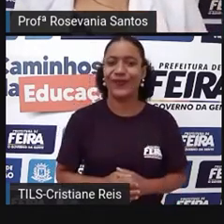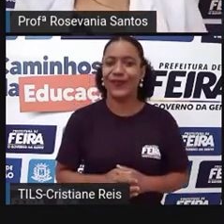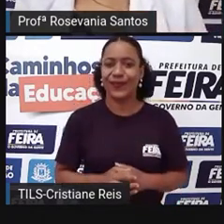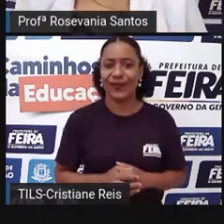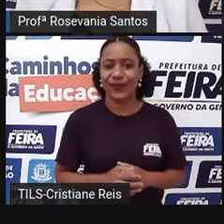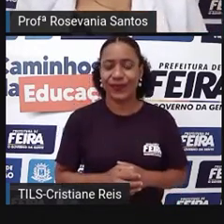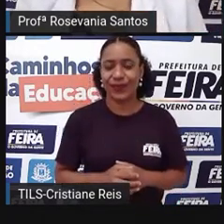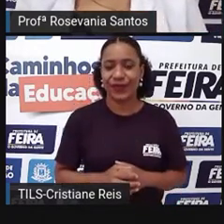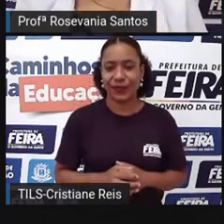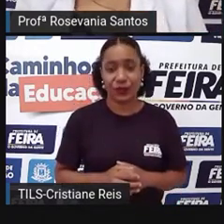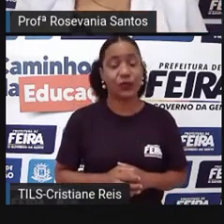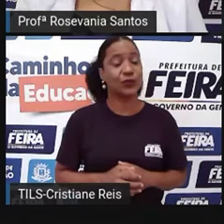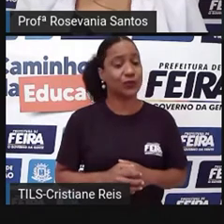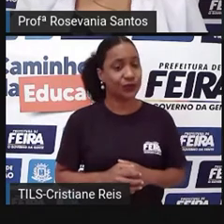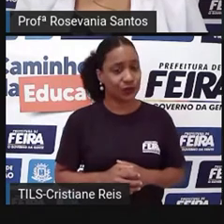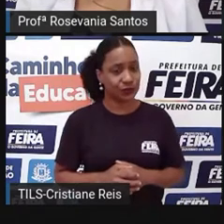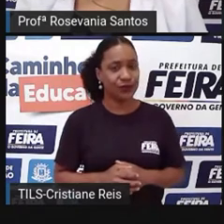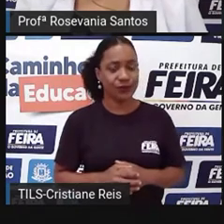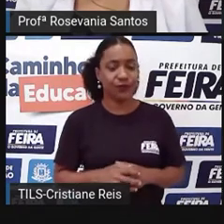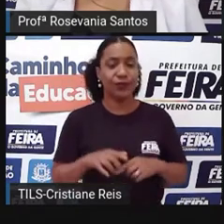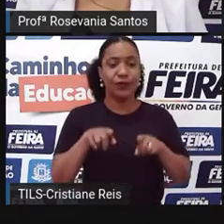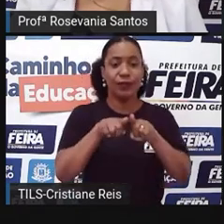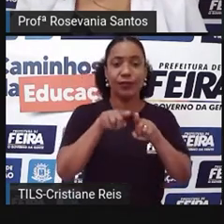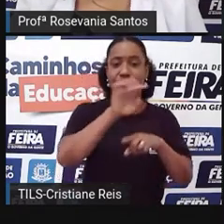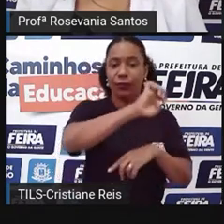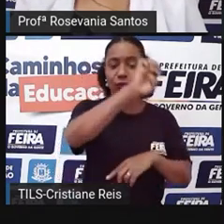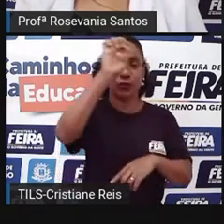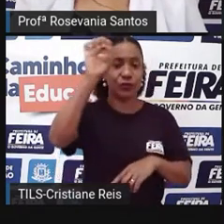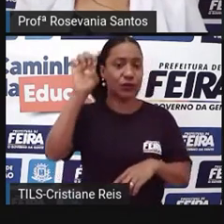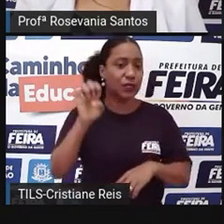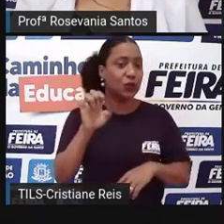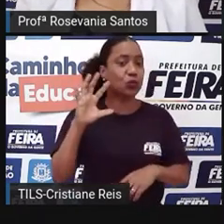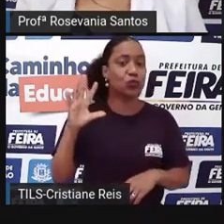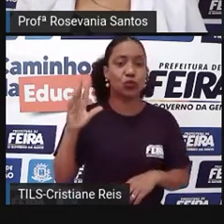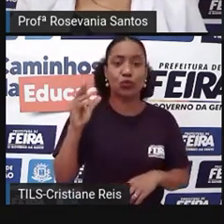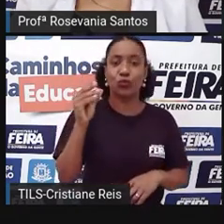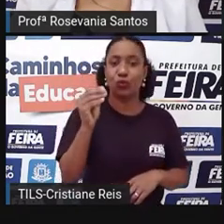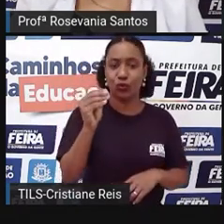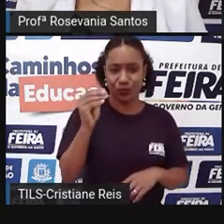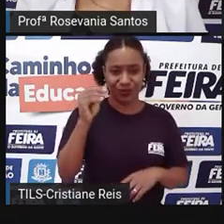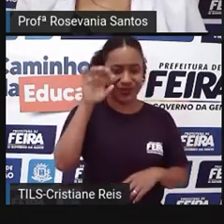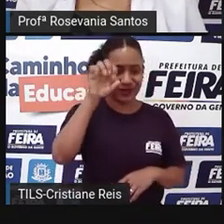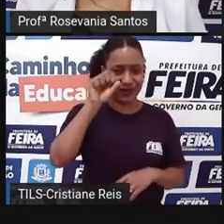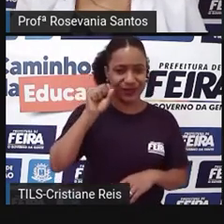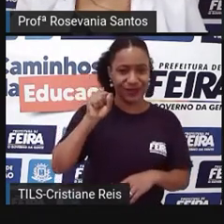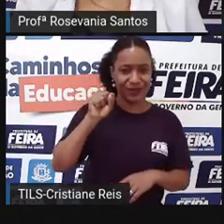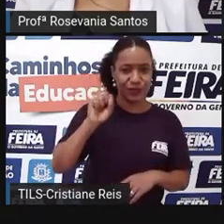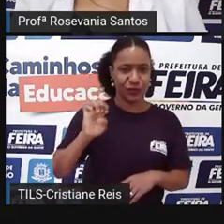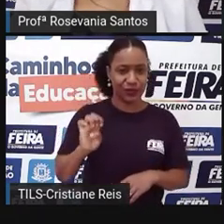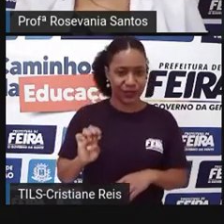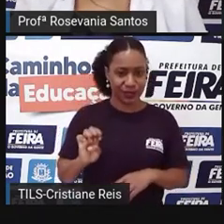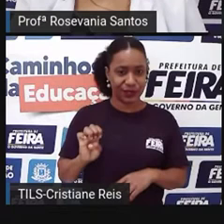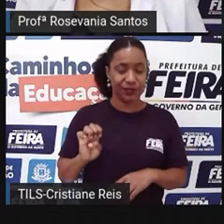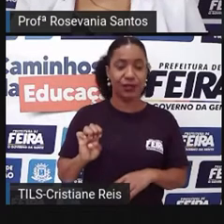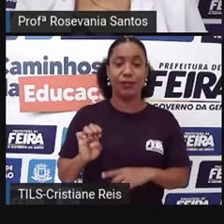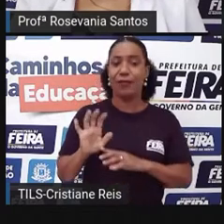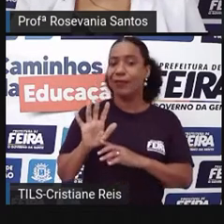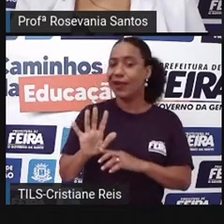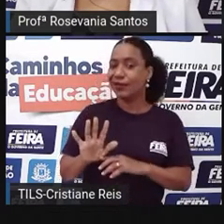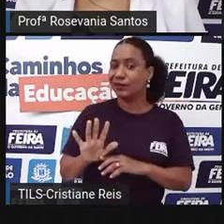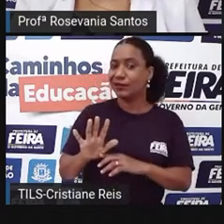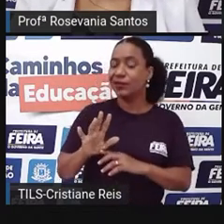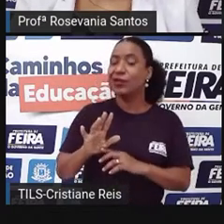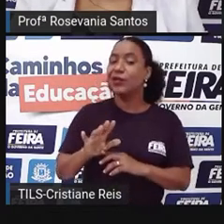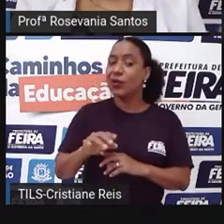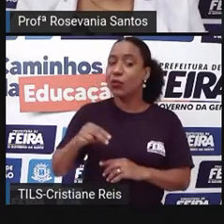E pega aqui todos os estados da região Sudeste, mas a parte norte de Minas Gerais pertence à